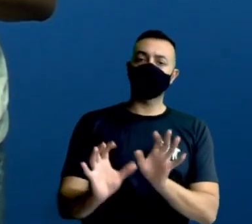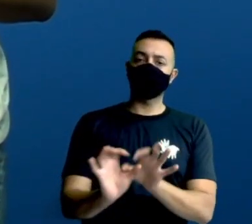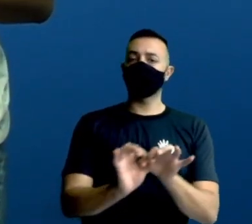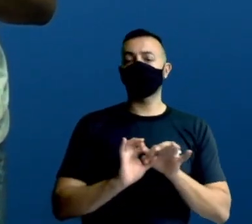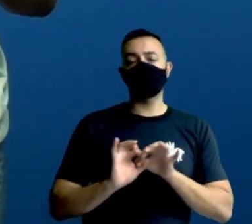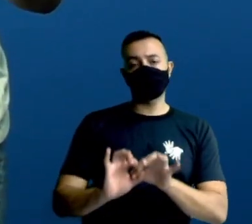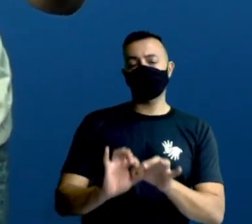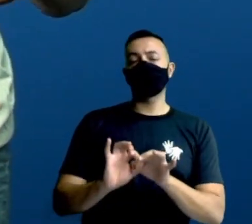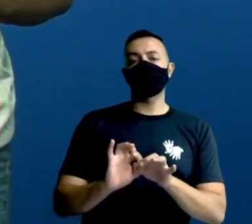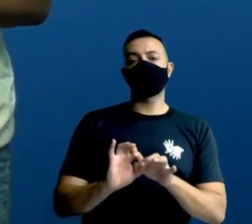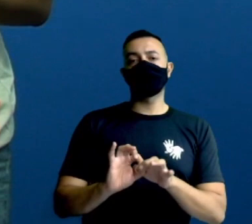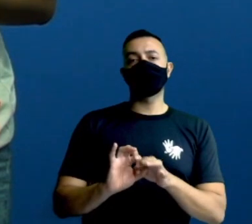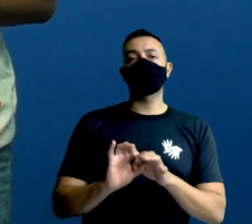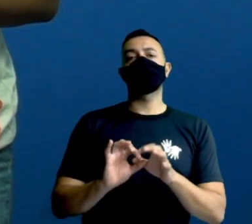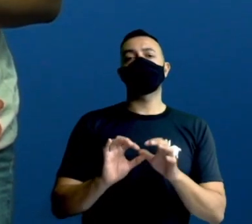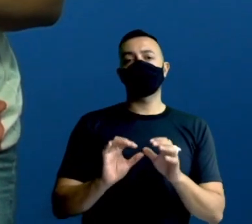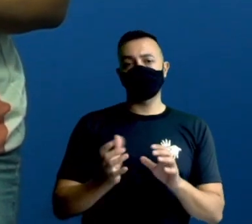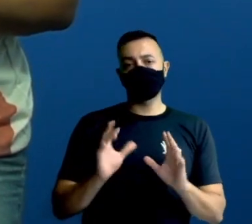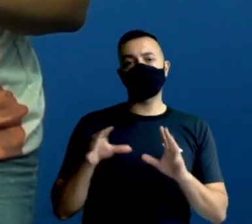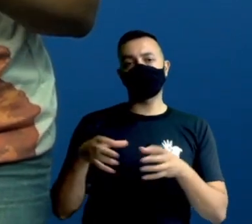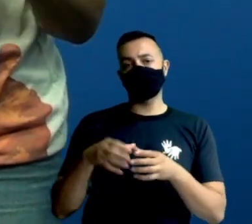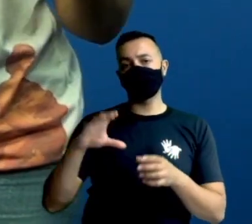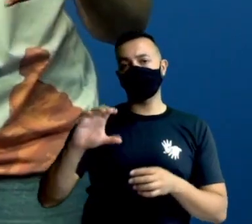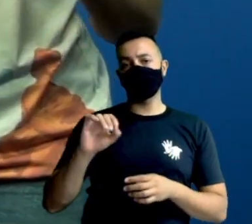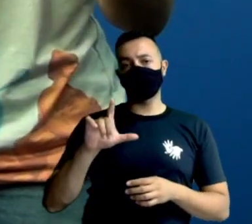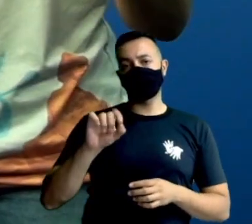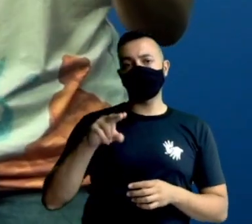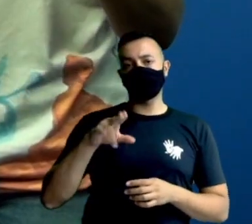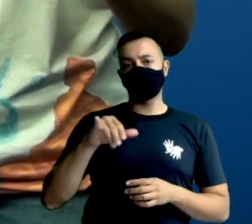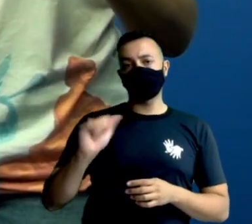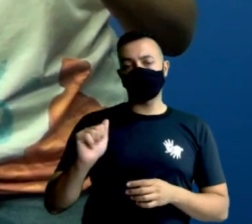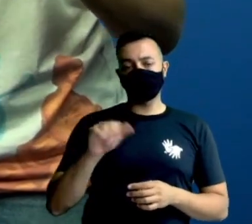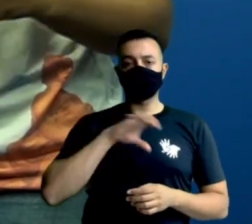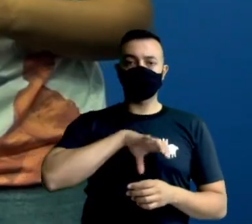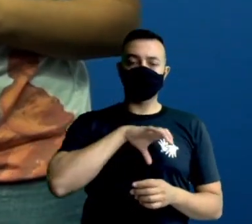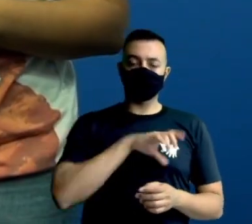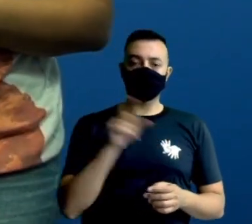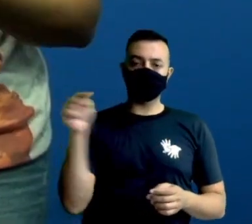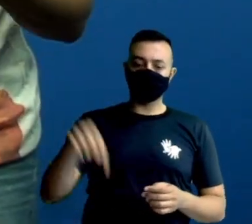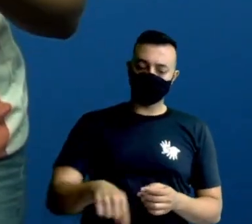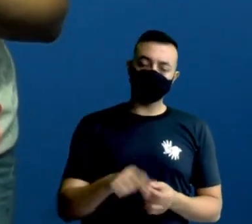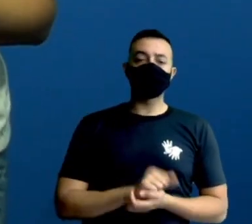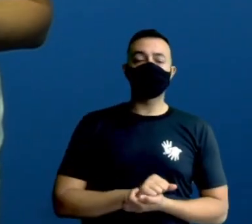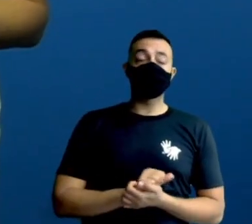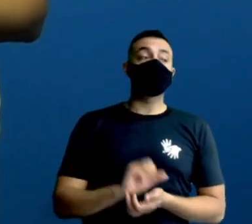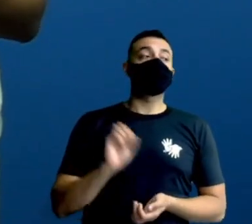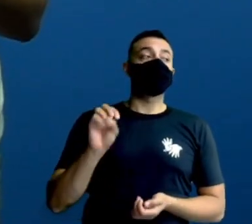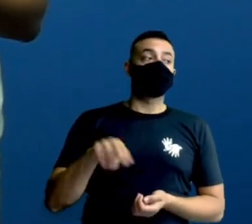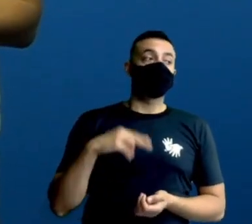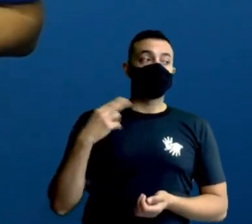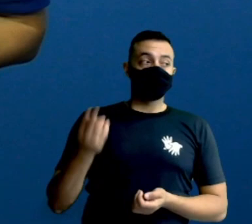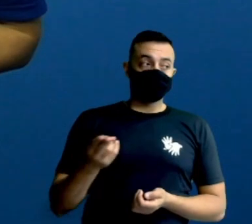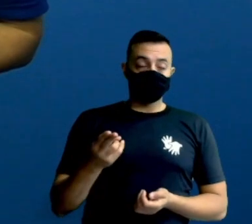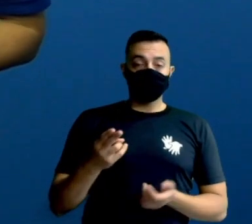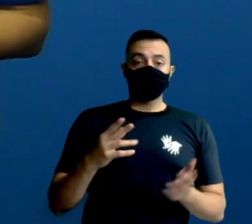unificado o pessoal da colônia de Portugal para aqui, ou combatido